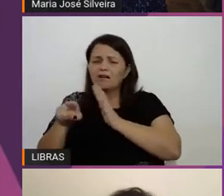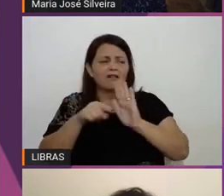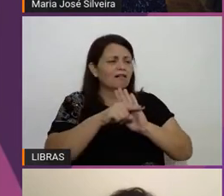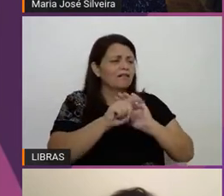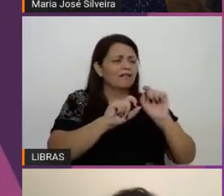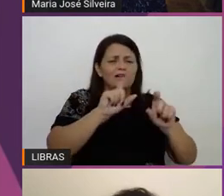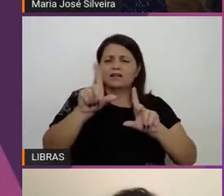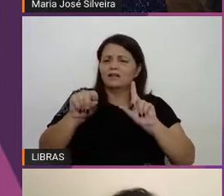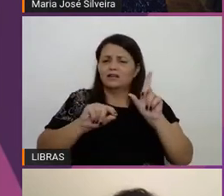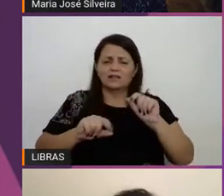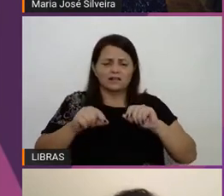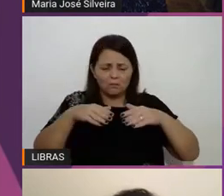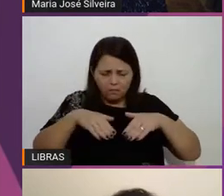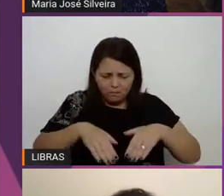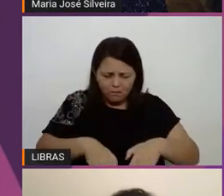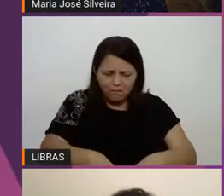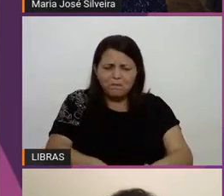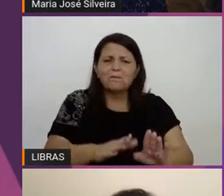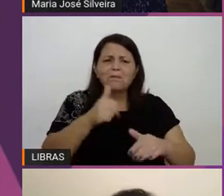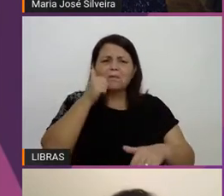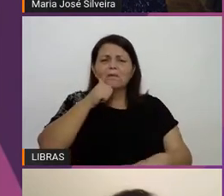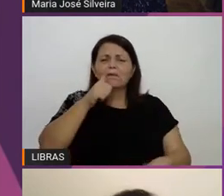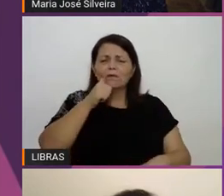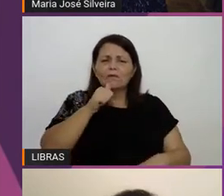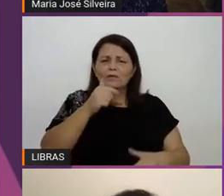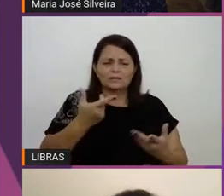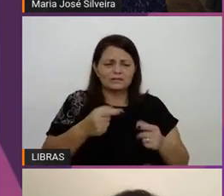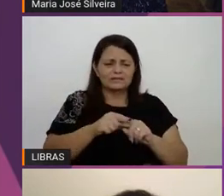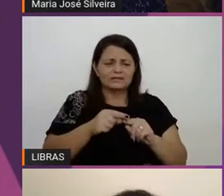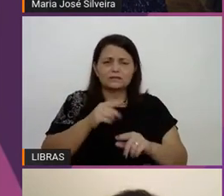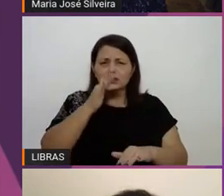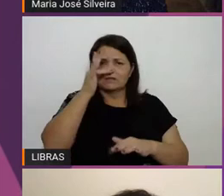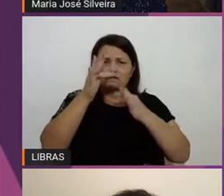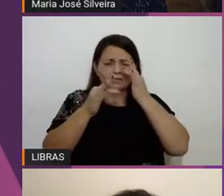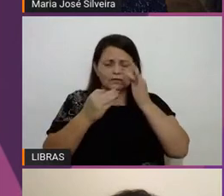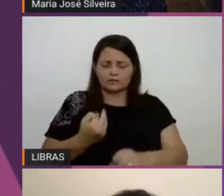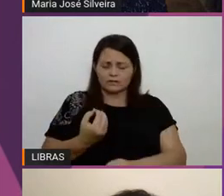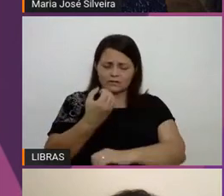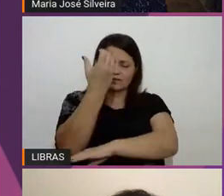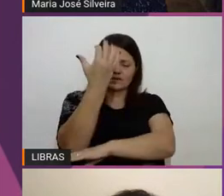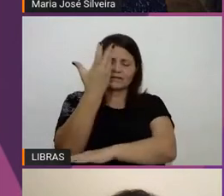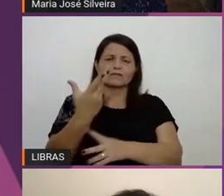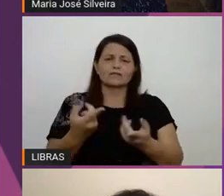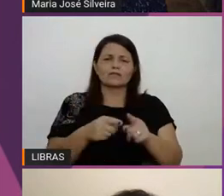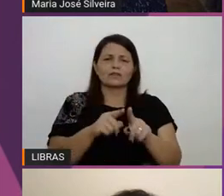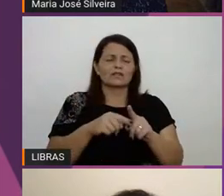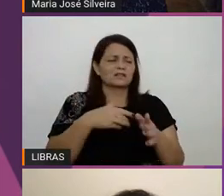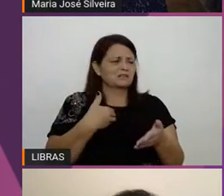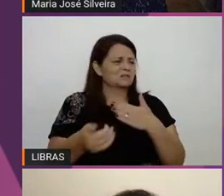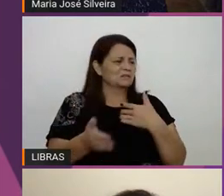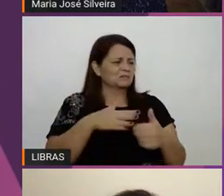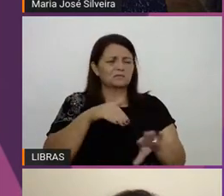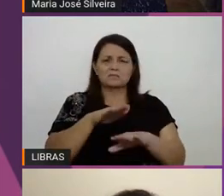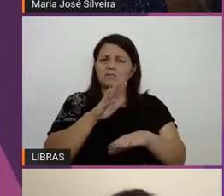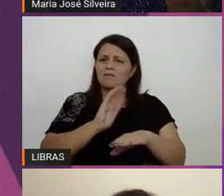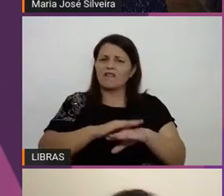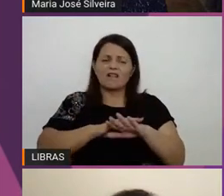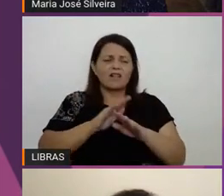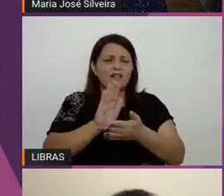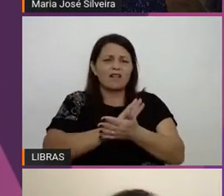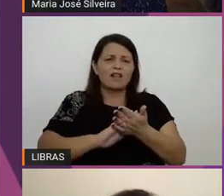ficou dessa gente toda embaixo da terra junto com as raízes das plantas e com os livros porque a gente não fez nada de errado